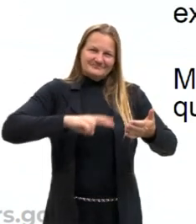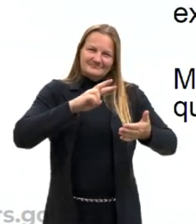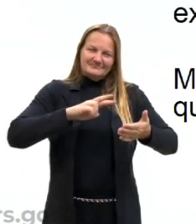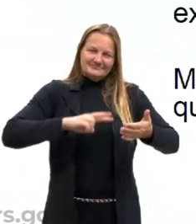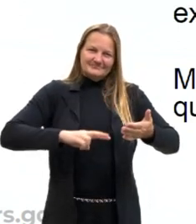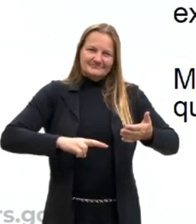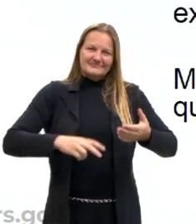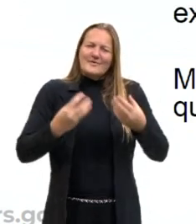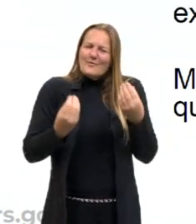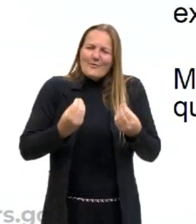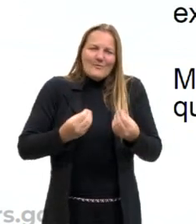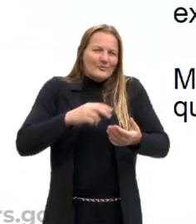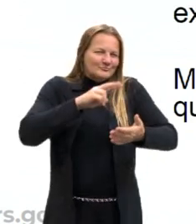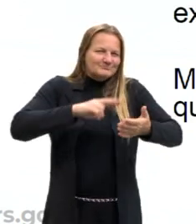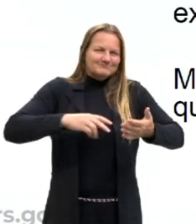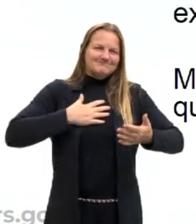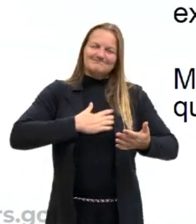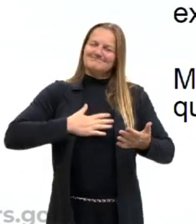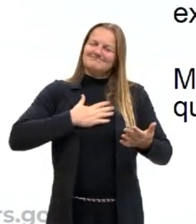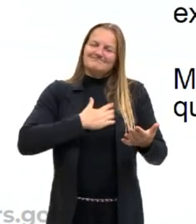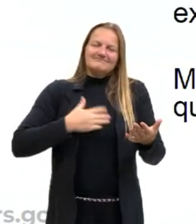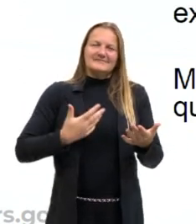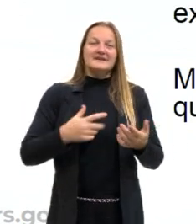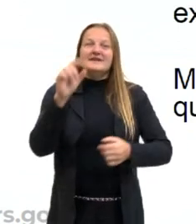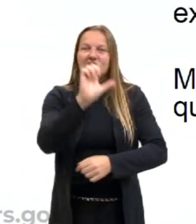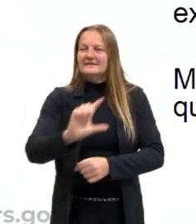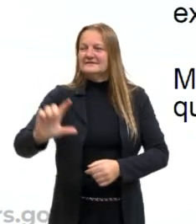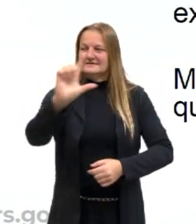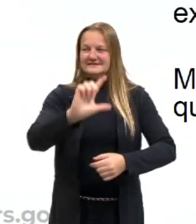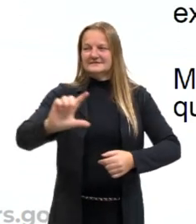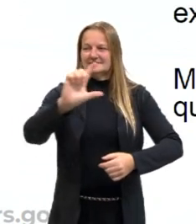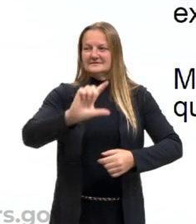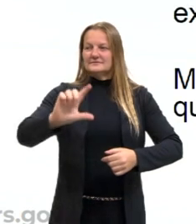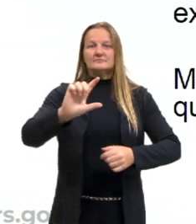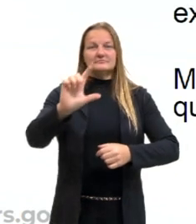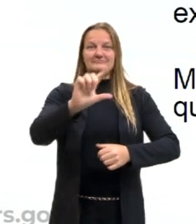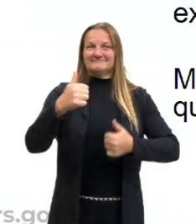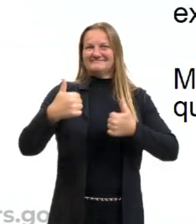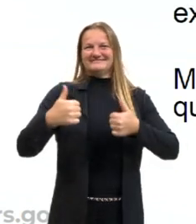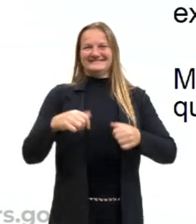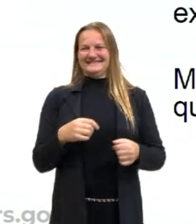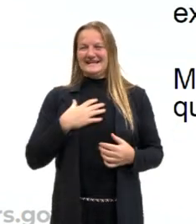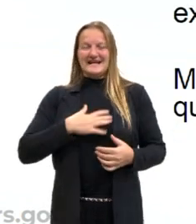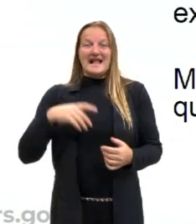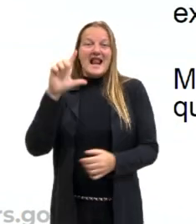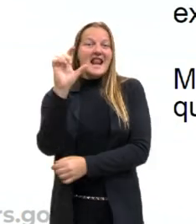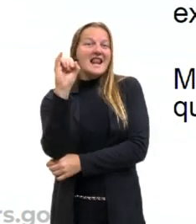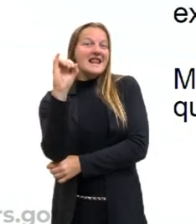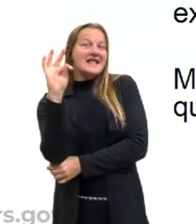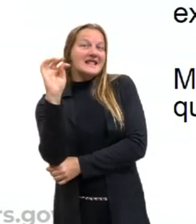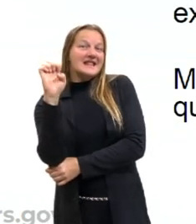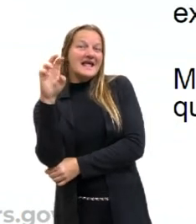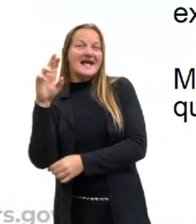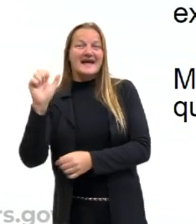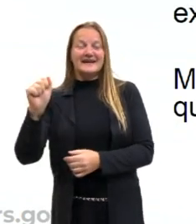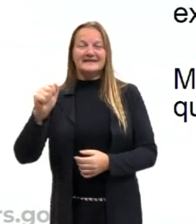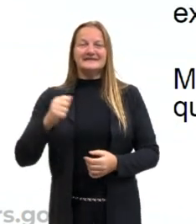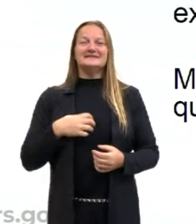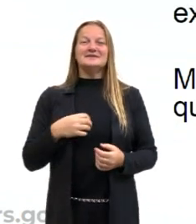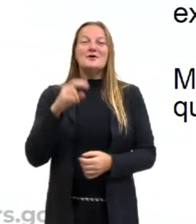então o que que é literatura vamos lembrar mais ou menos o que que é literatura do latim littera tá que significa a letra